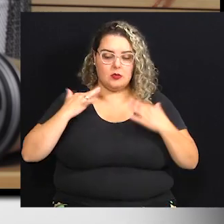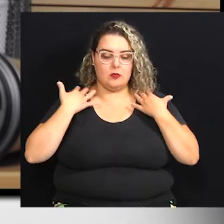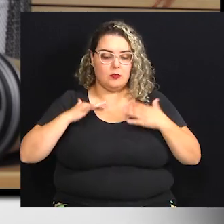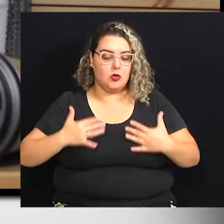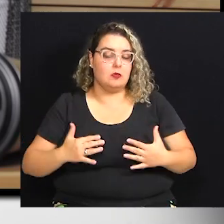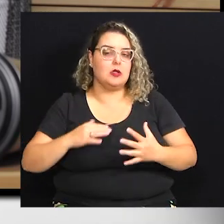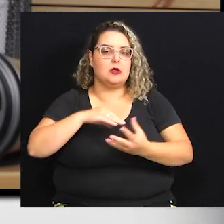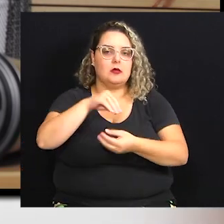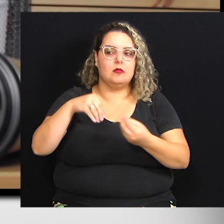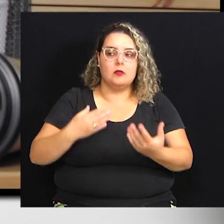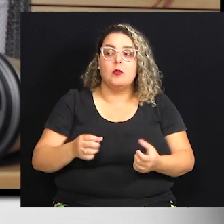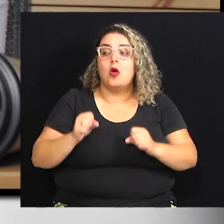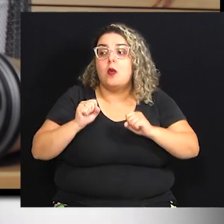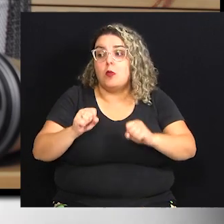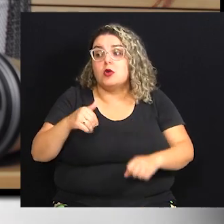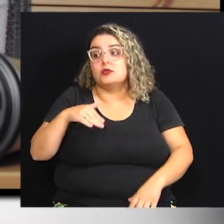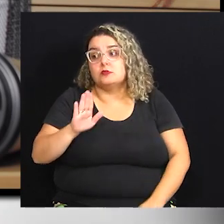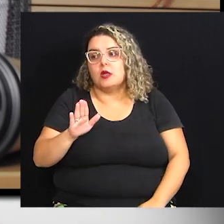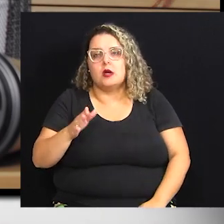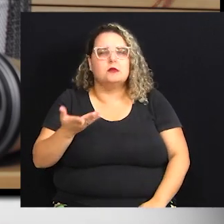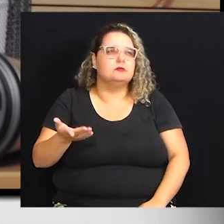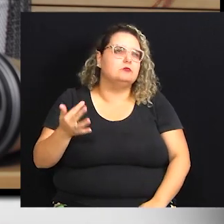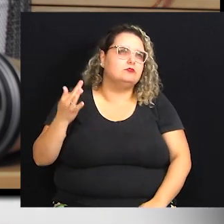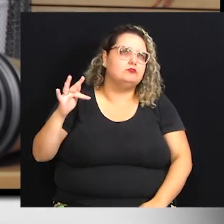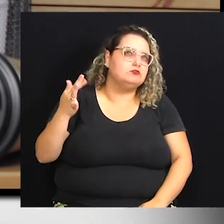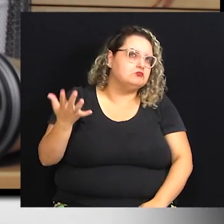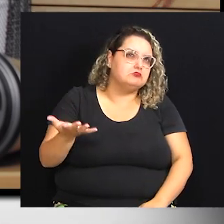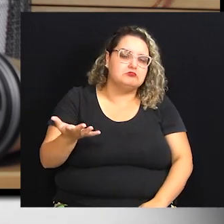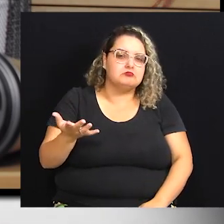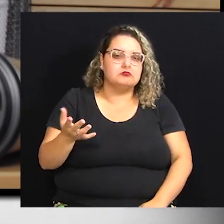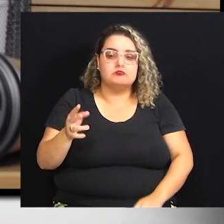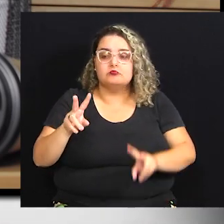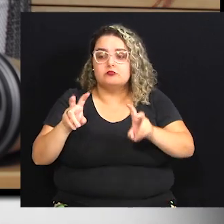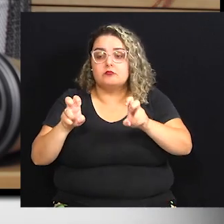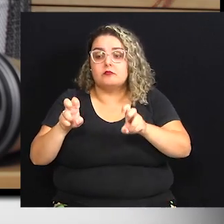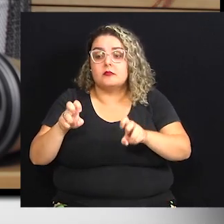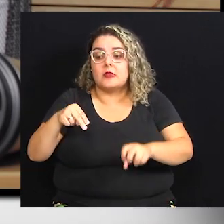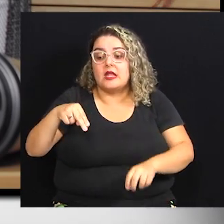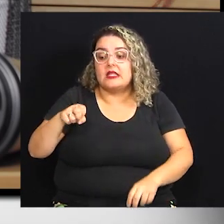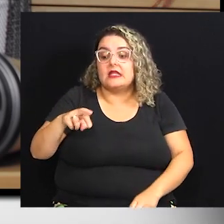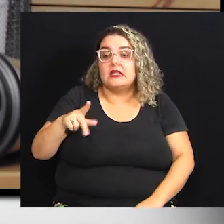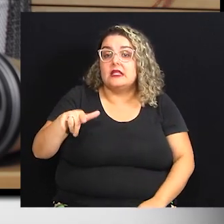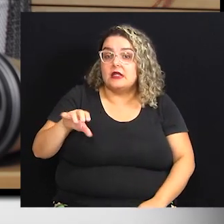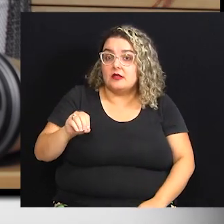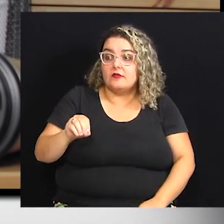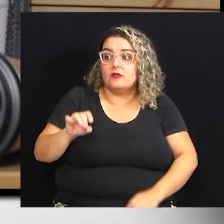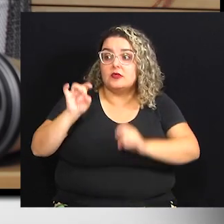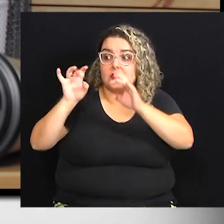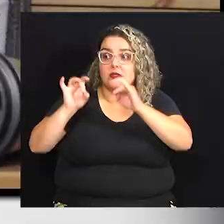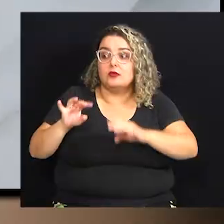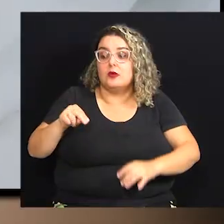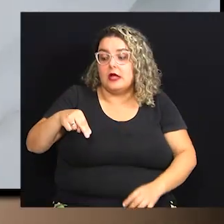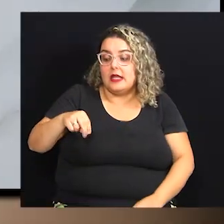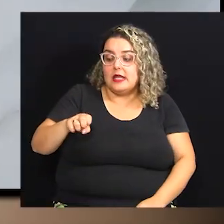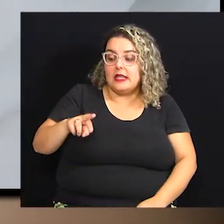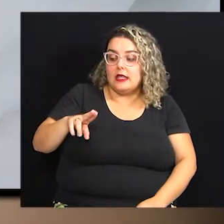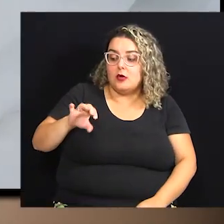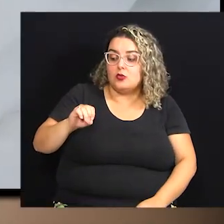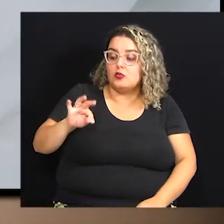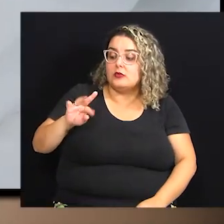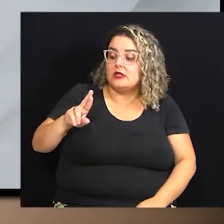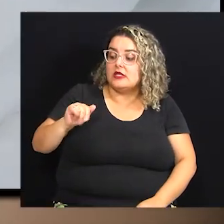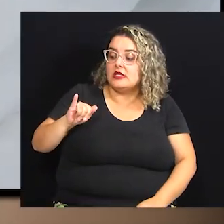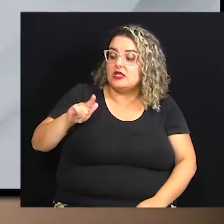questão muscular vai estar envolvida. Pode ser muito mais uma dor que a gente chama de nervo. Tem um nervo específico, chama nervo